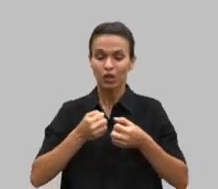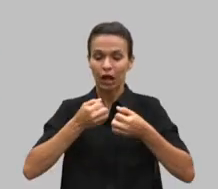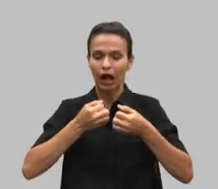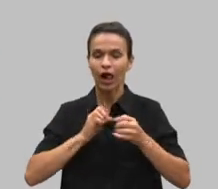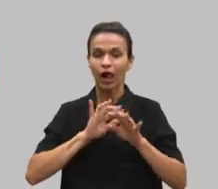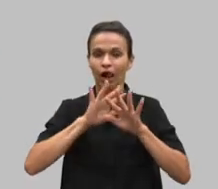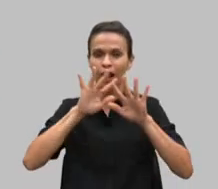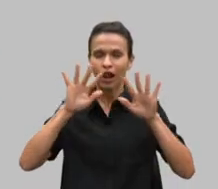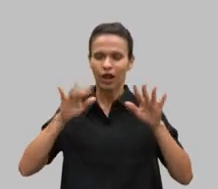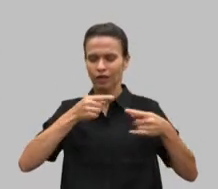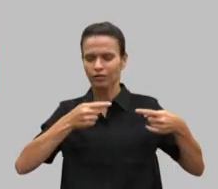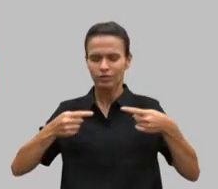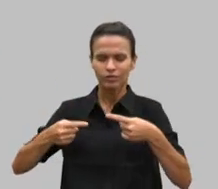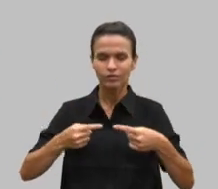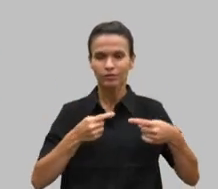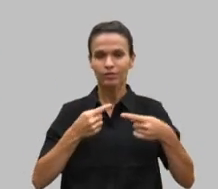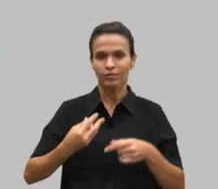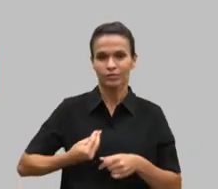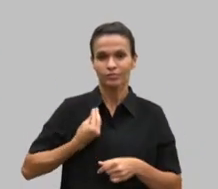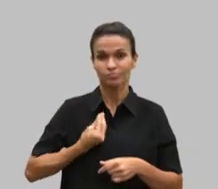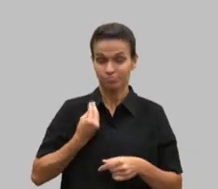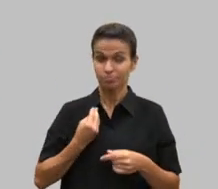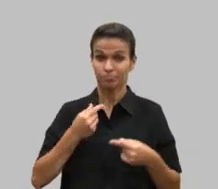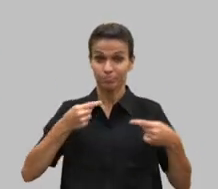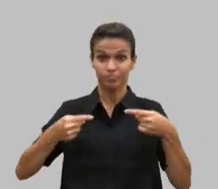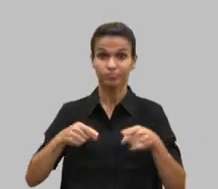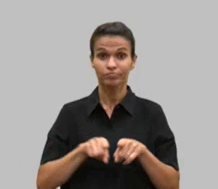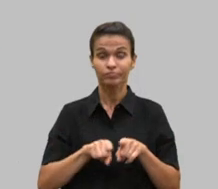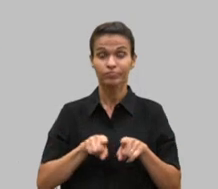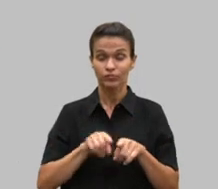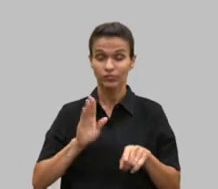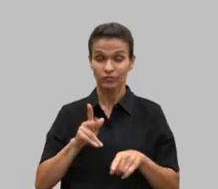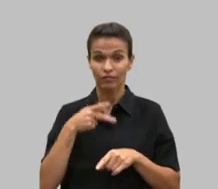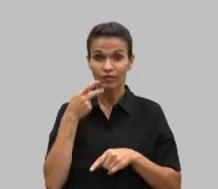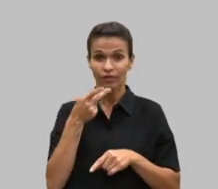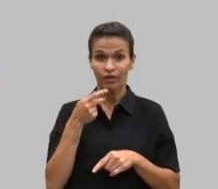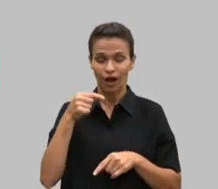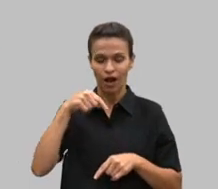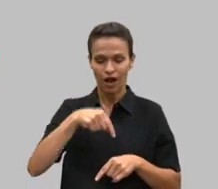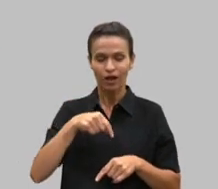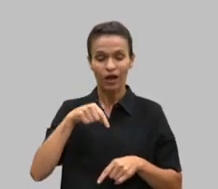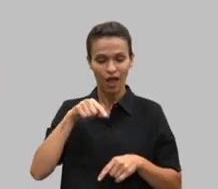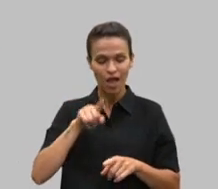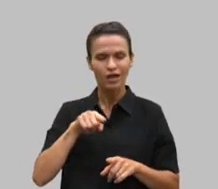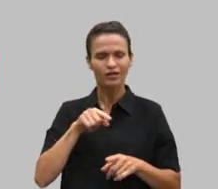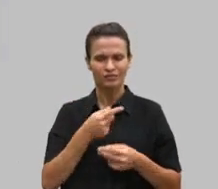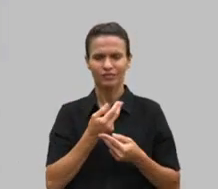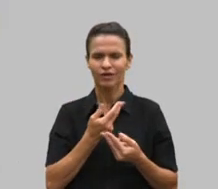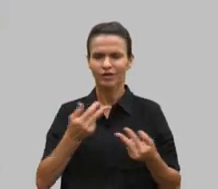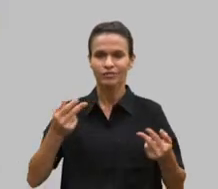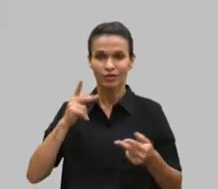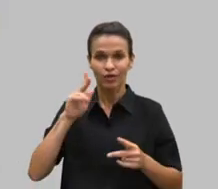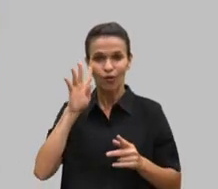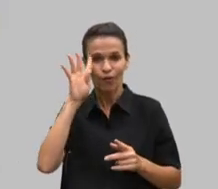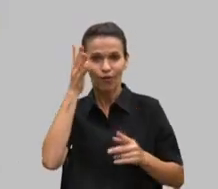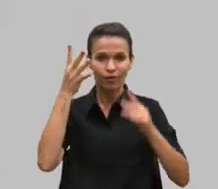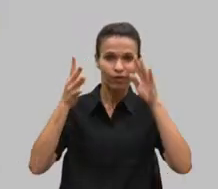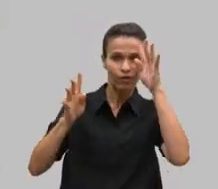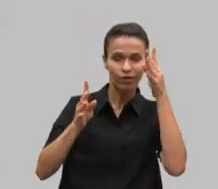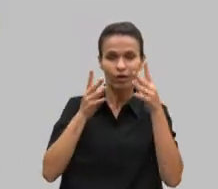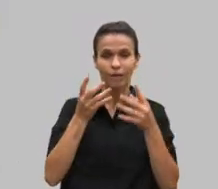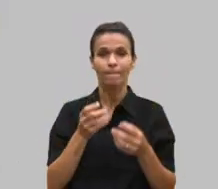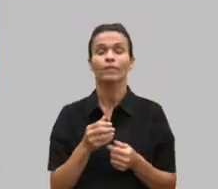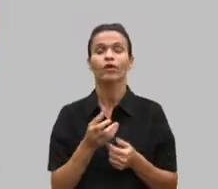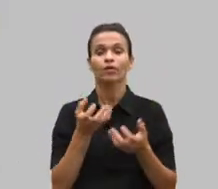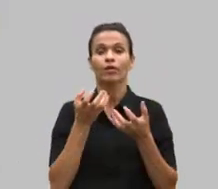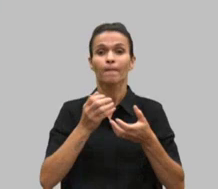que os jovens participem da política porque como eu disse Aqui é onde as coisas acontecem por isso eu quero sim primeiro parabenizar a todos